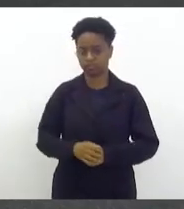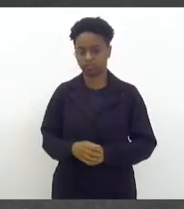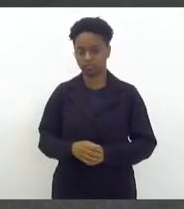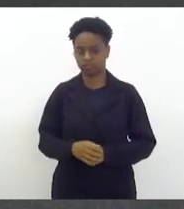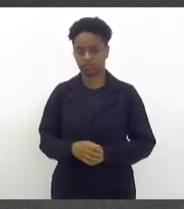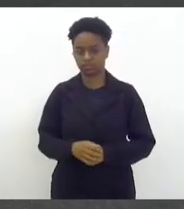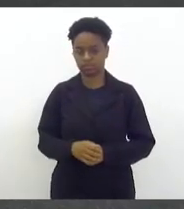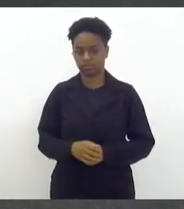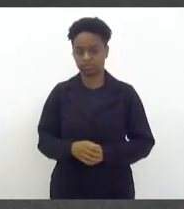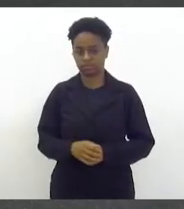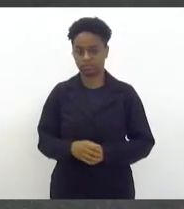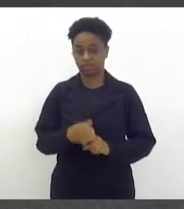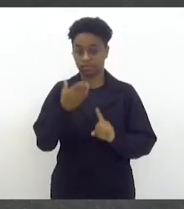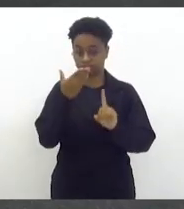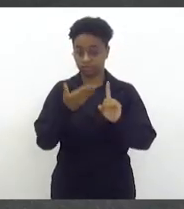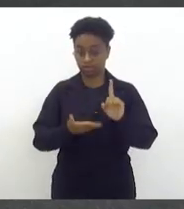mulher,